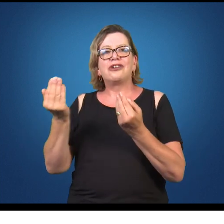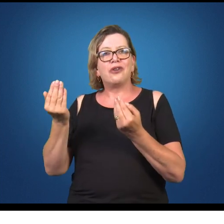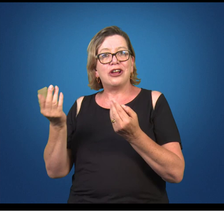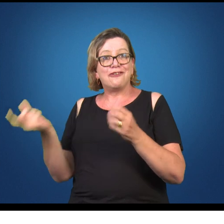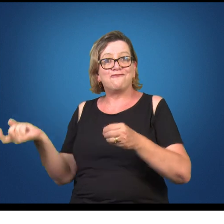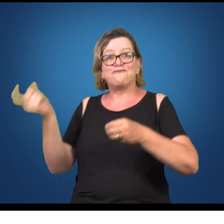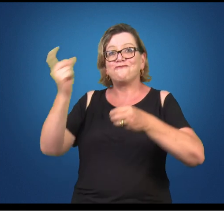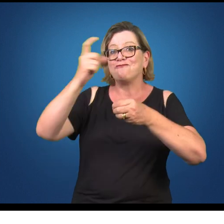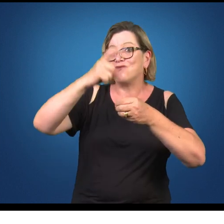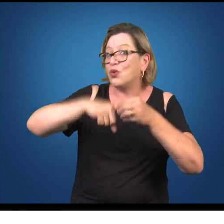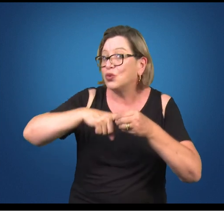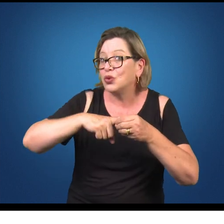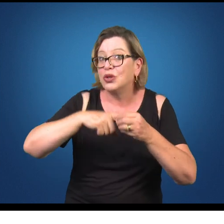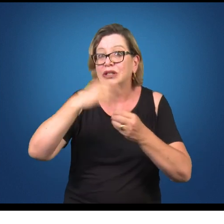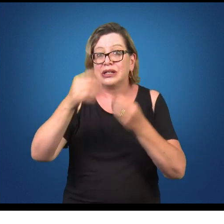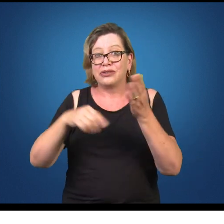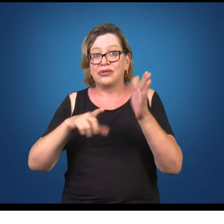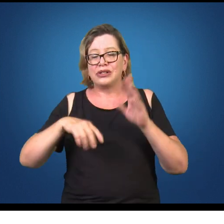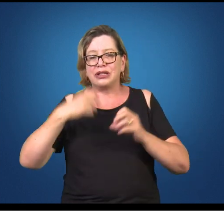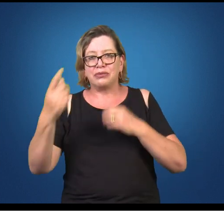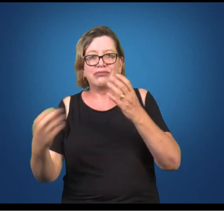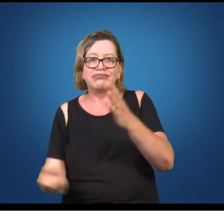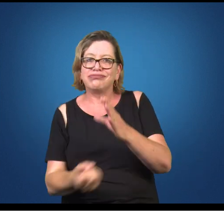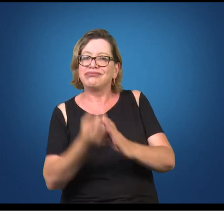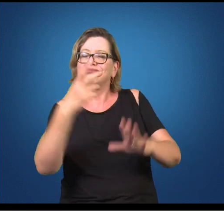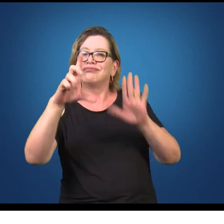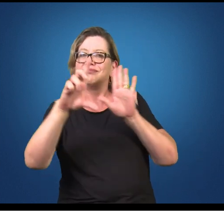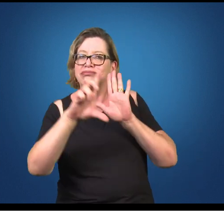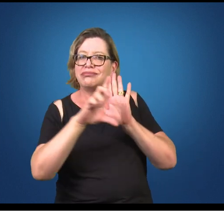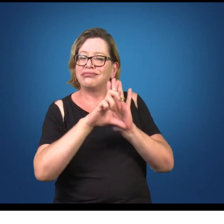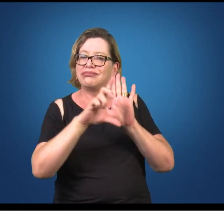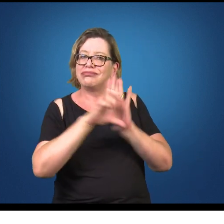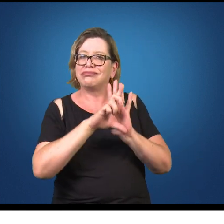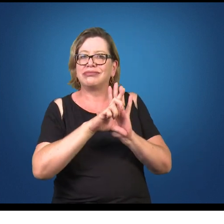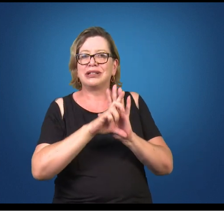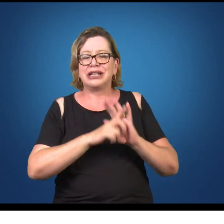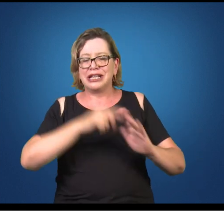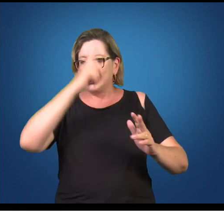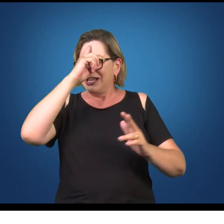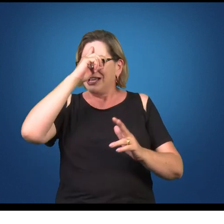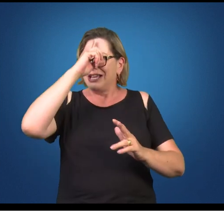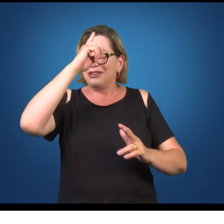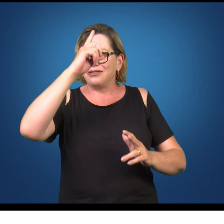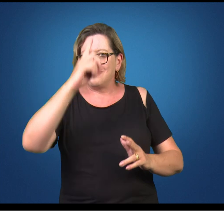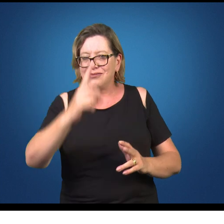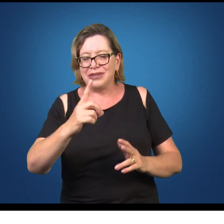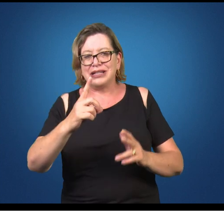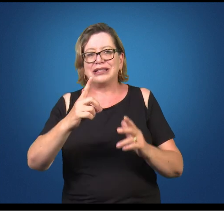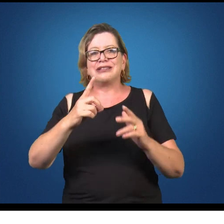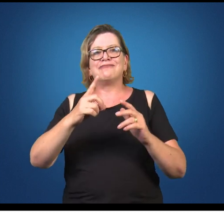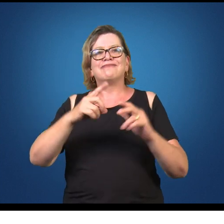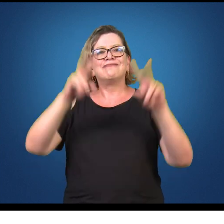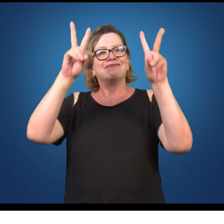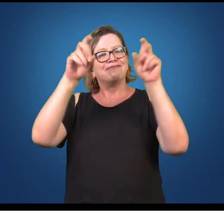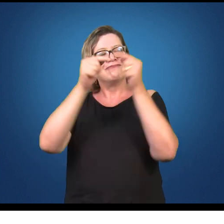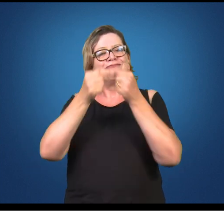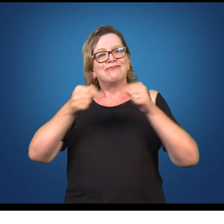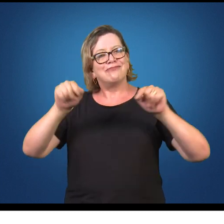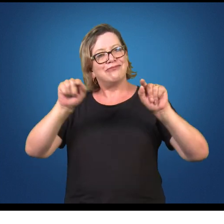voltou desde a lei que foi da obrigatoriedade do conteúdo de música na sala de